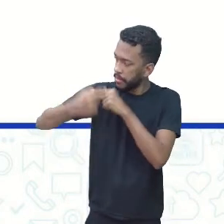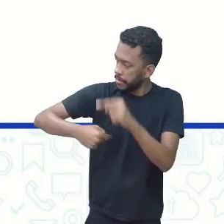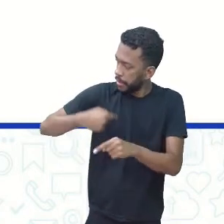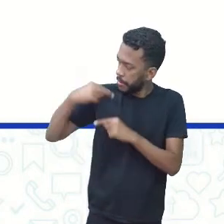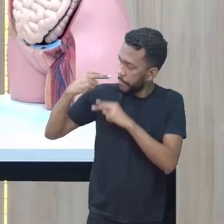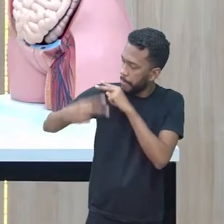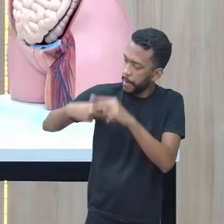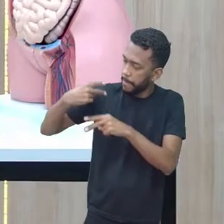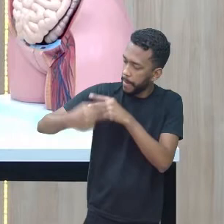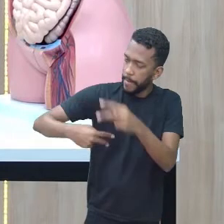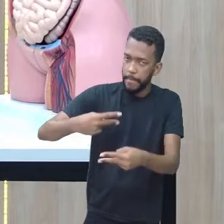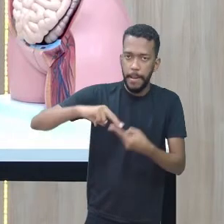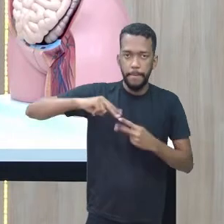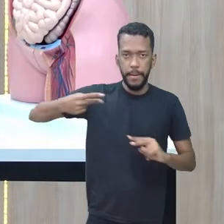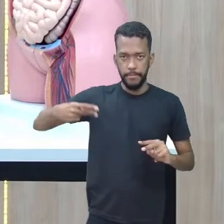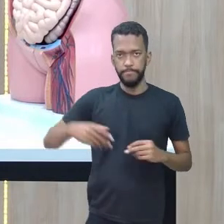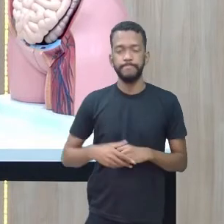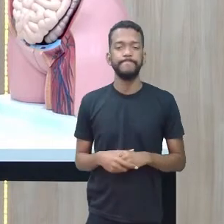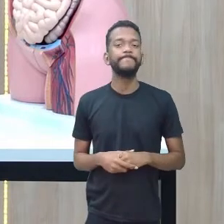geração para geração.